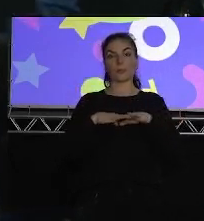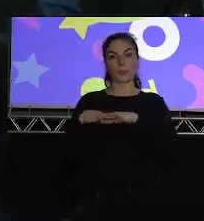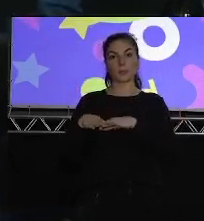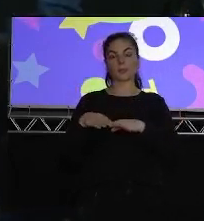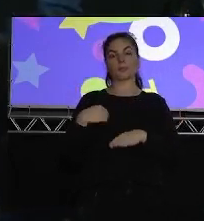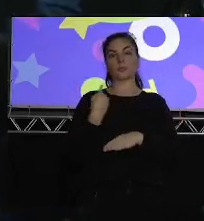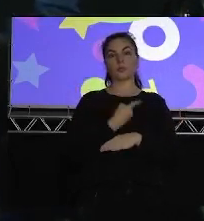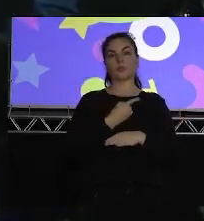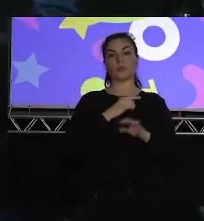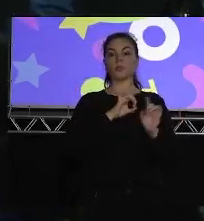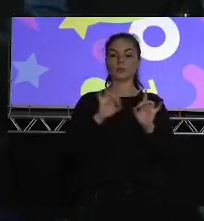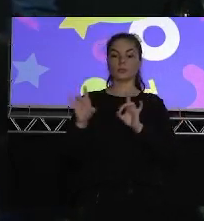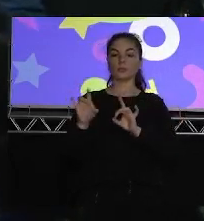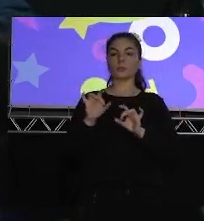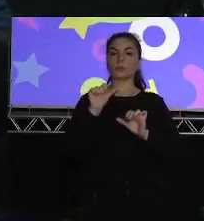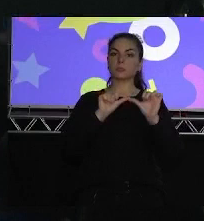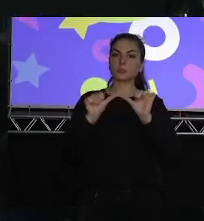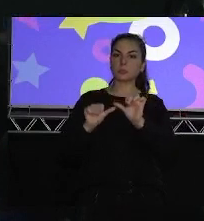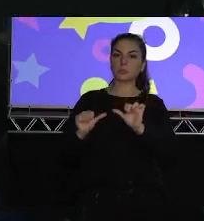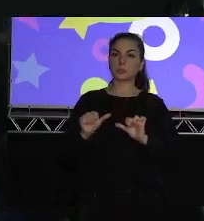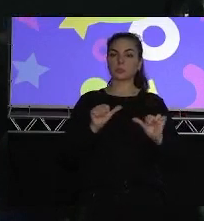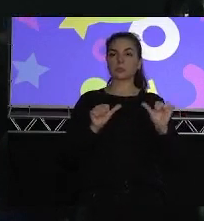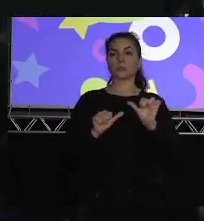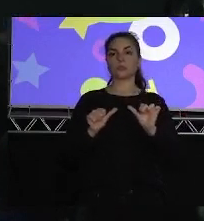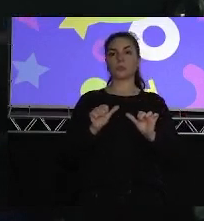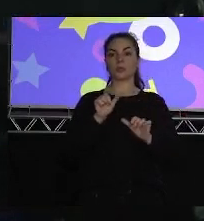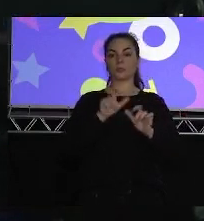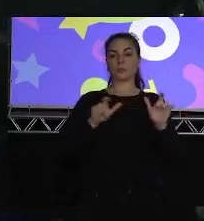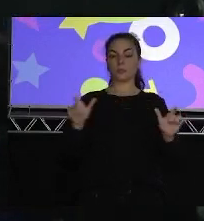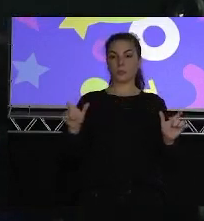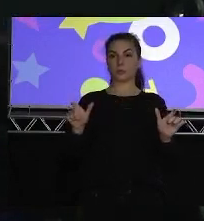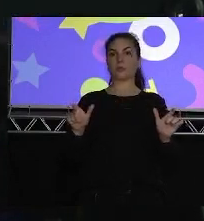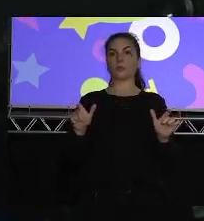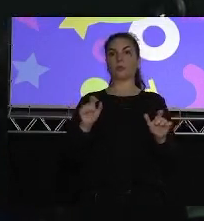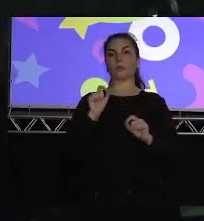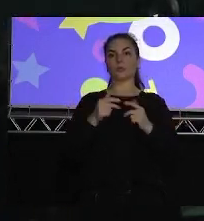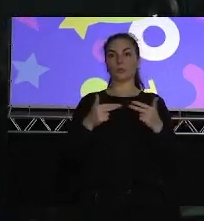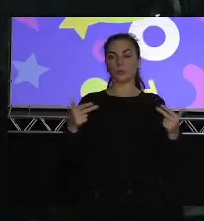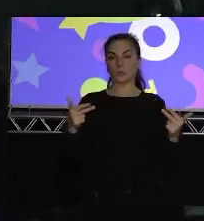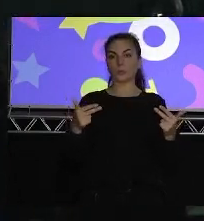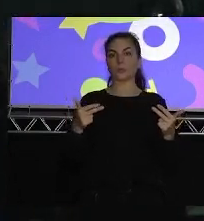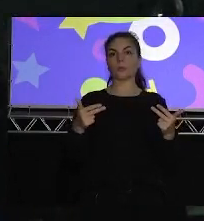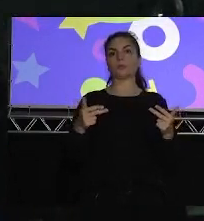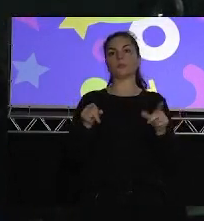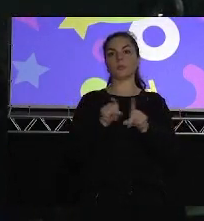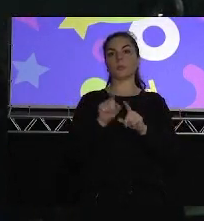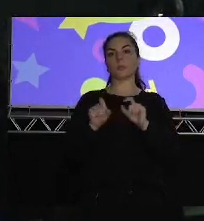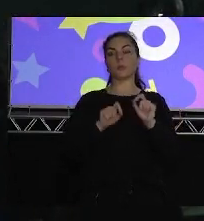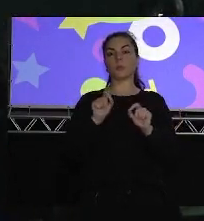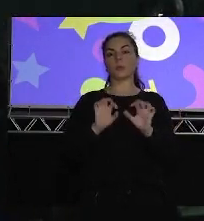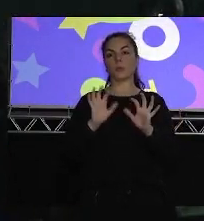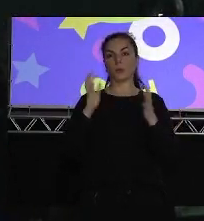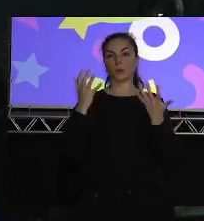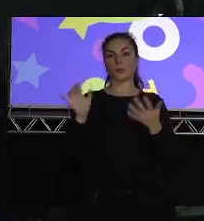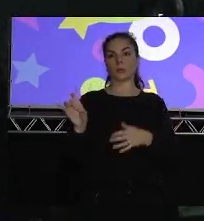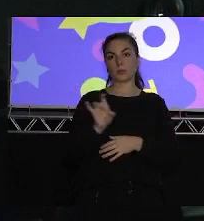a gente personaliza isso, os atores, os artefatos e o que vai acontecer em